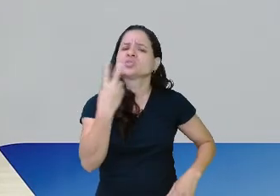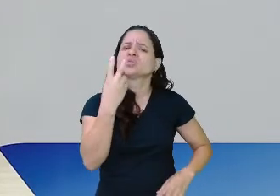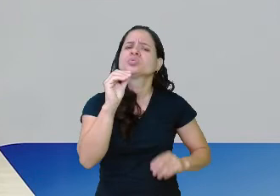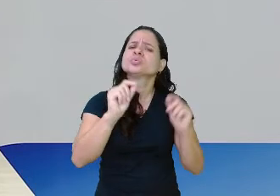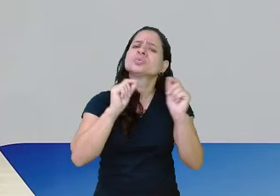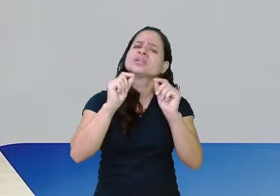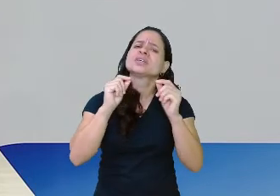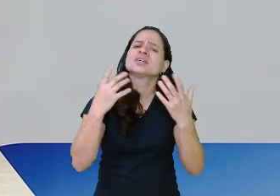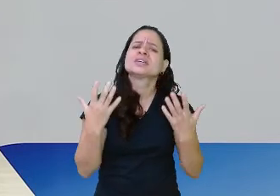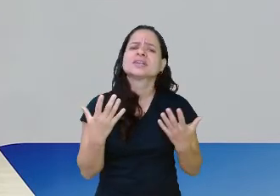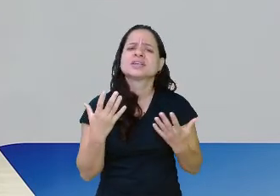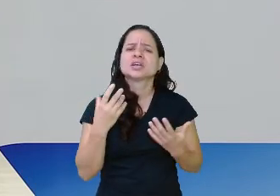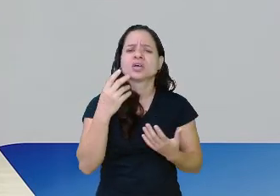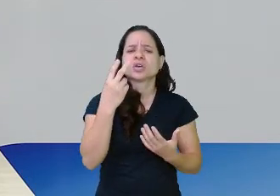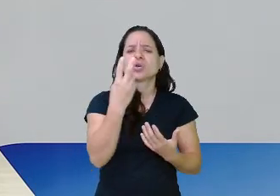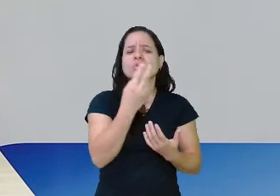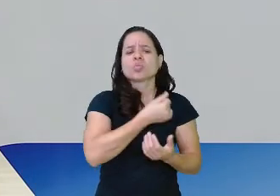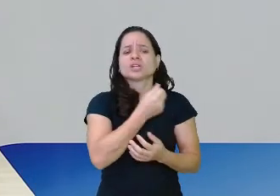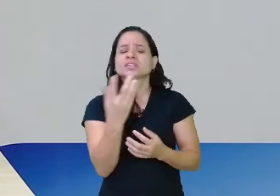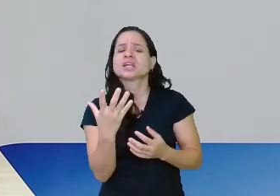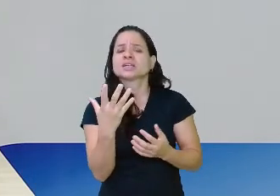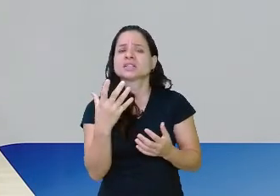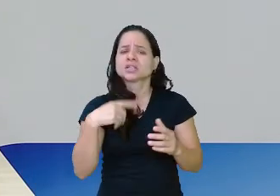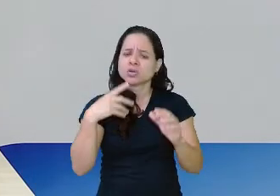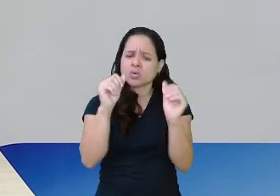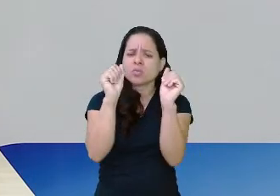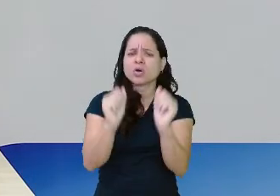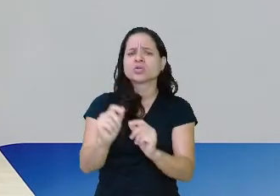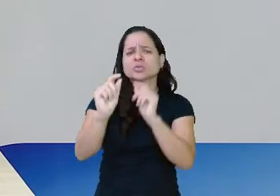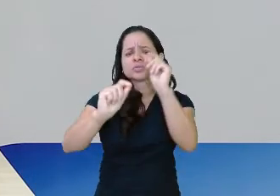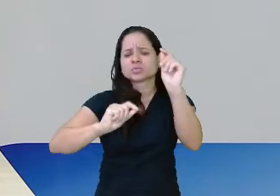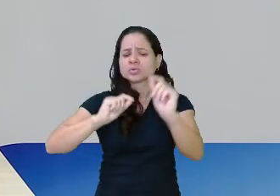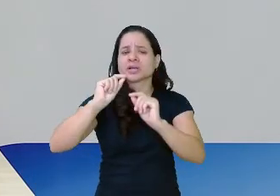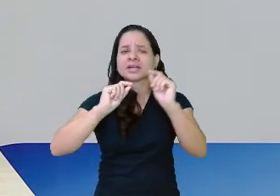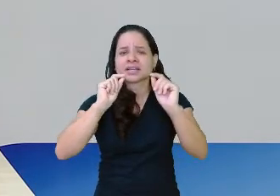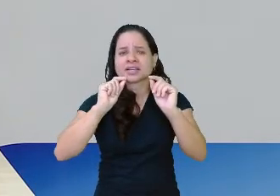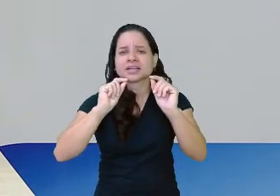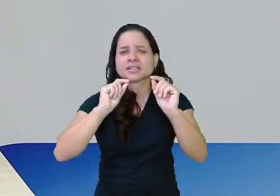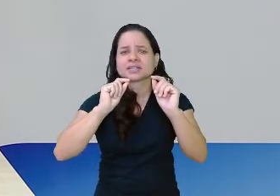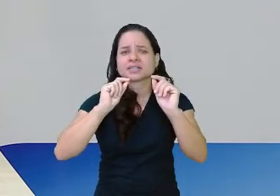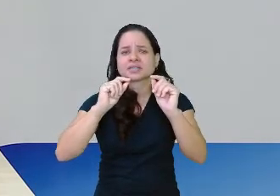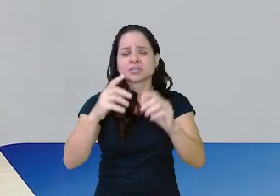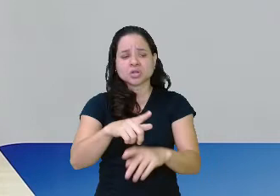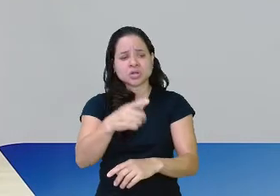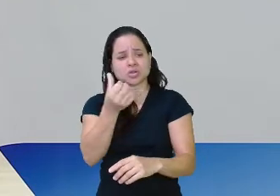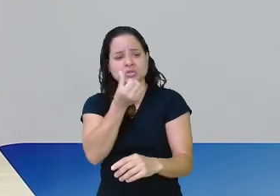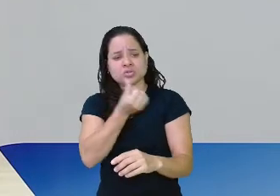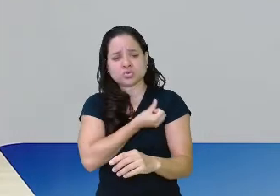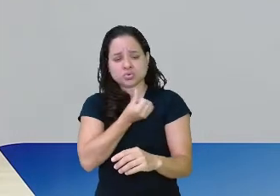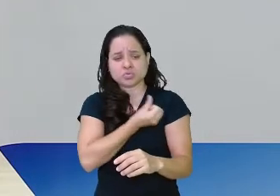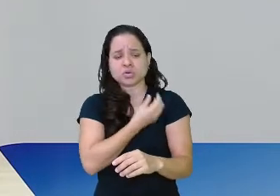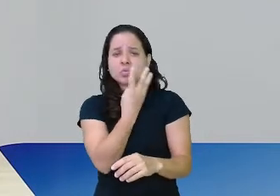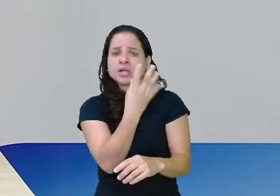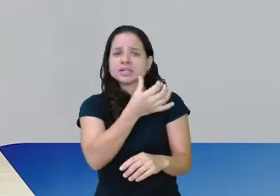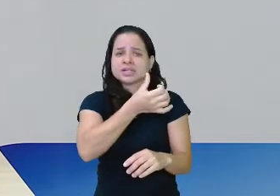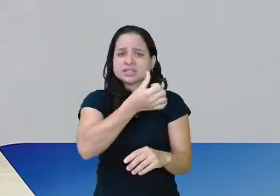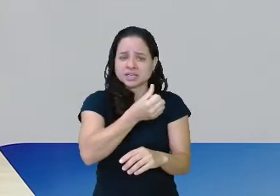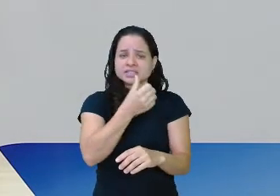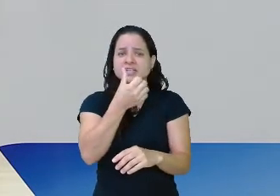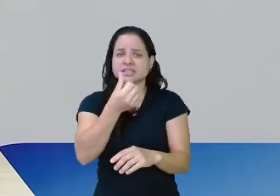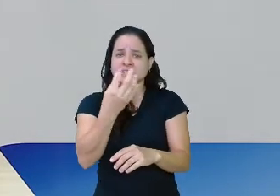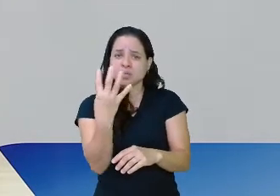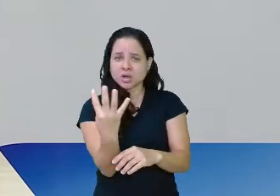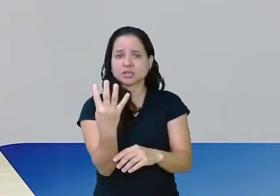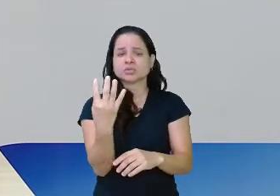segundo? Unidade. Então, eu posso dizer que, respectivamente, nos números 46 e